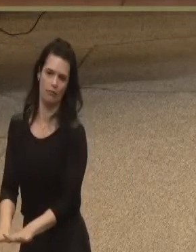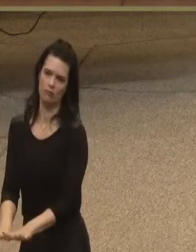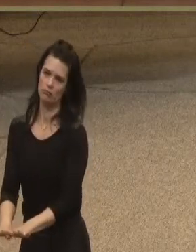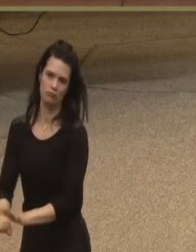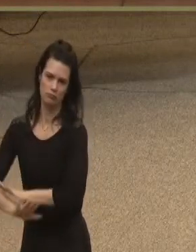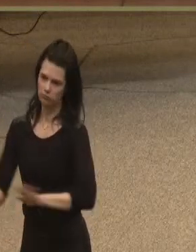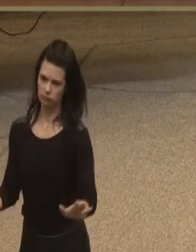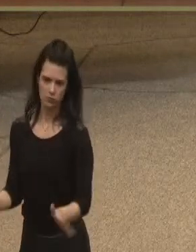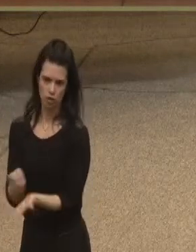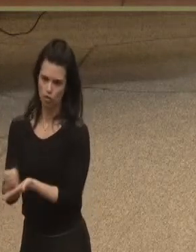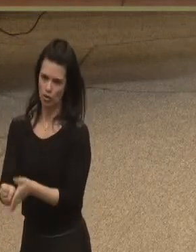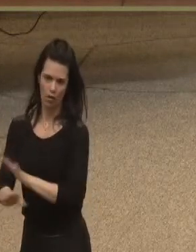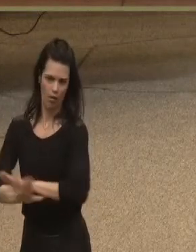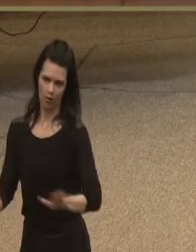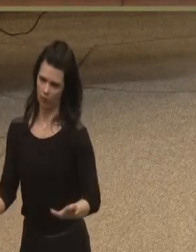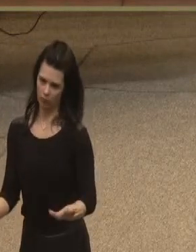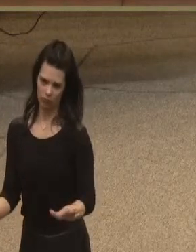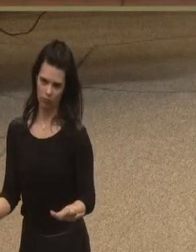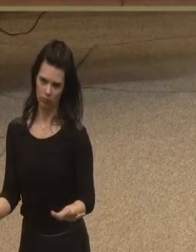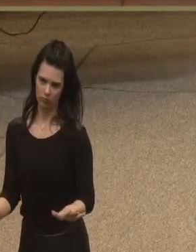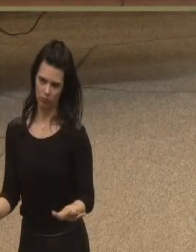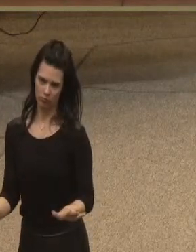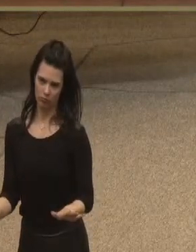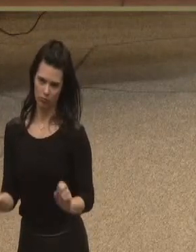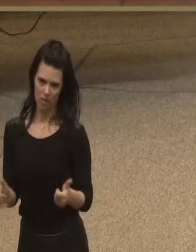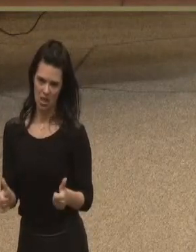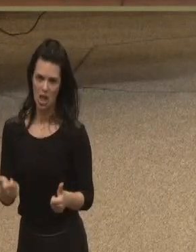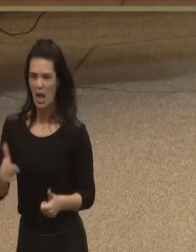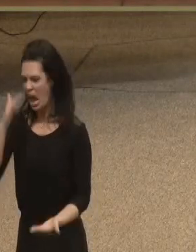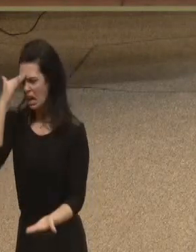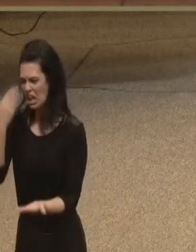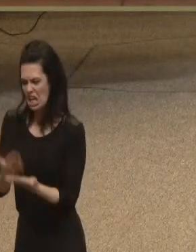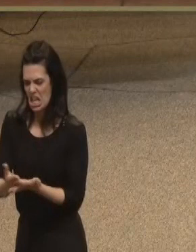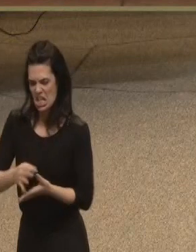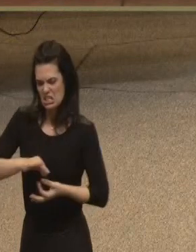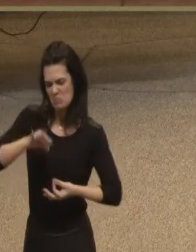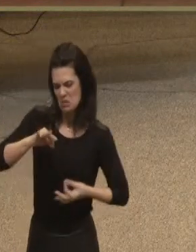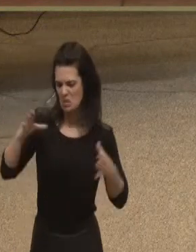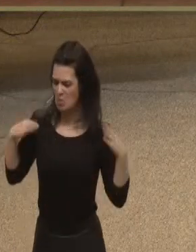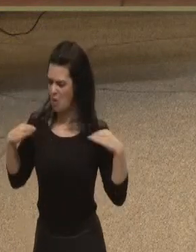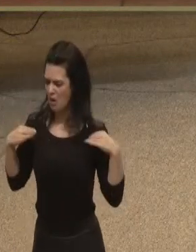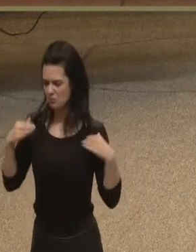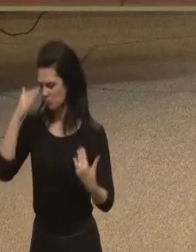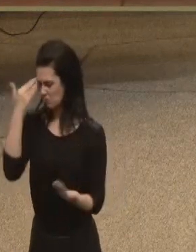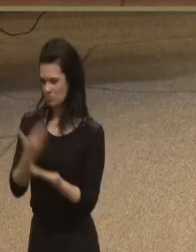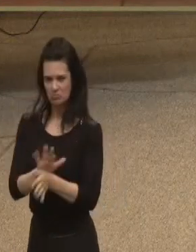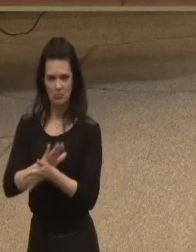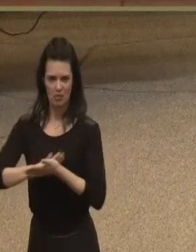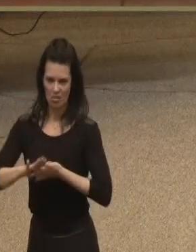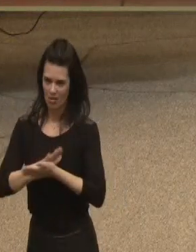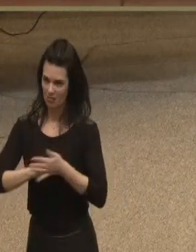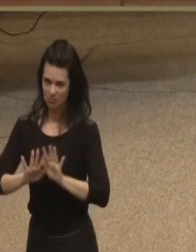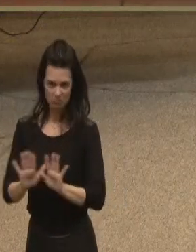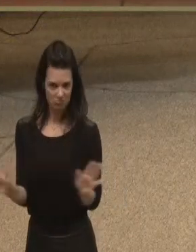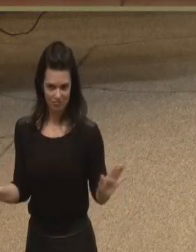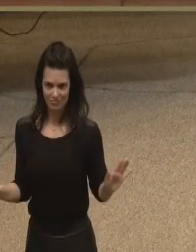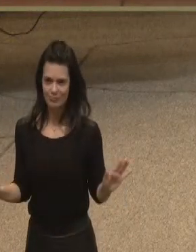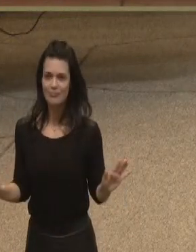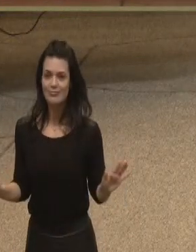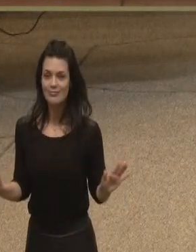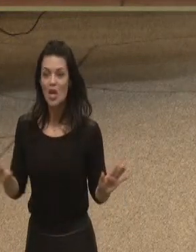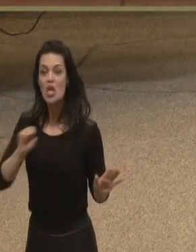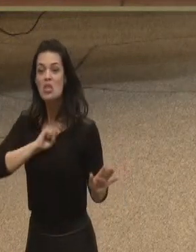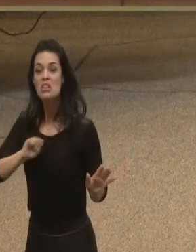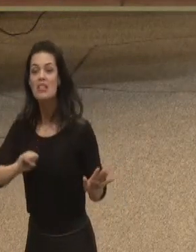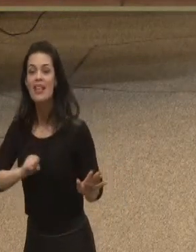existência de espíritos e de anjos. Os saduceus então buscavam